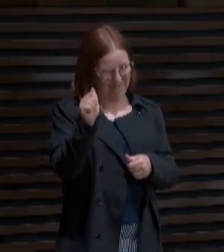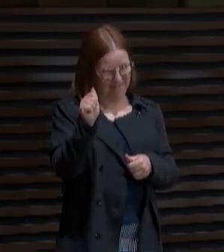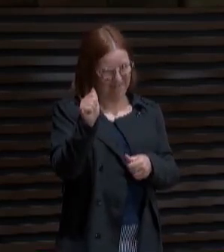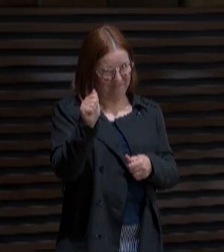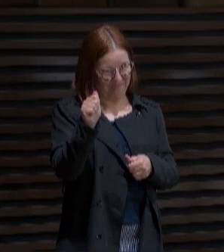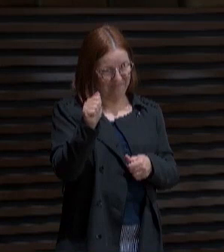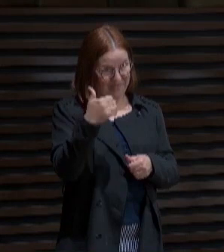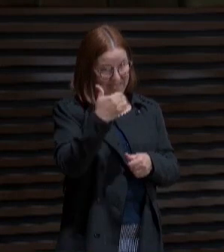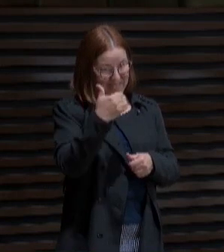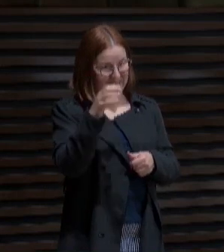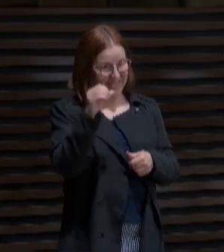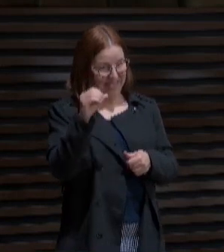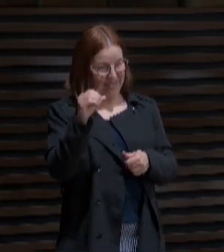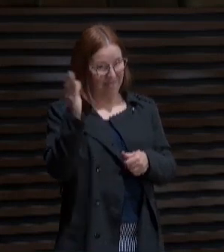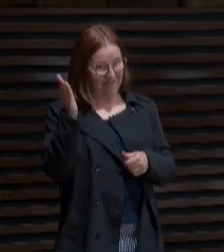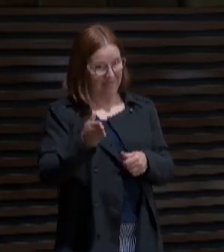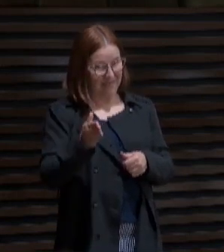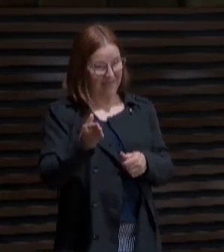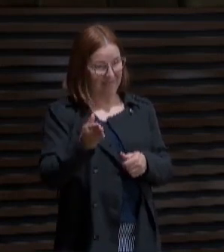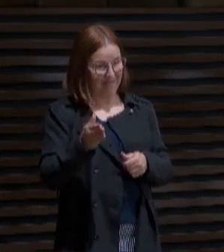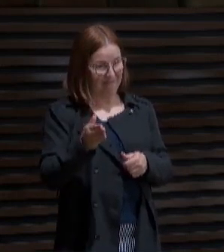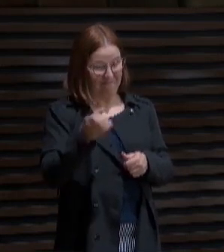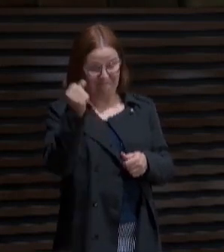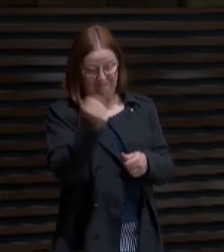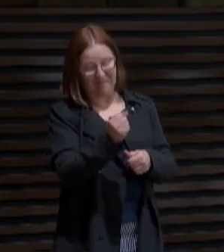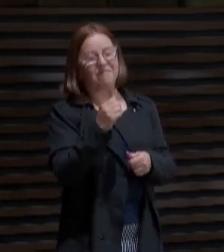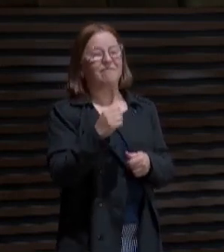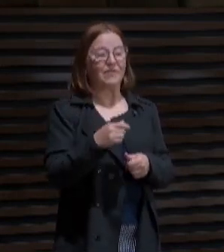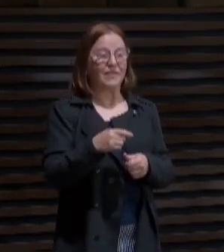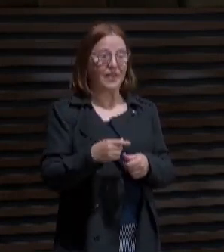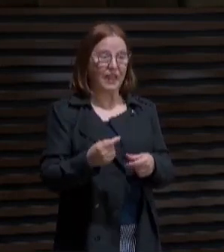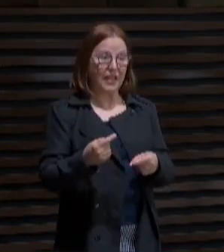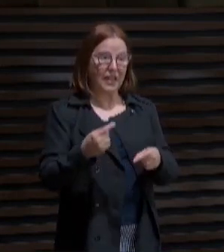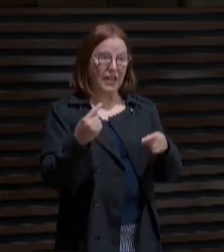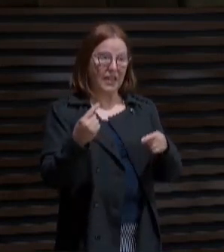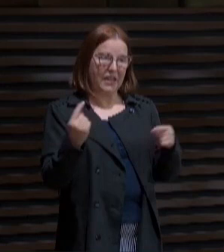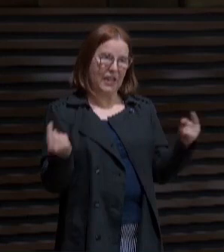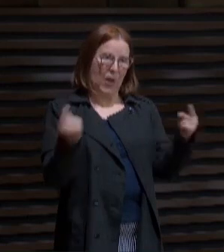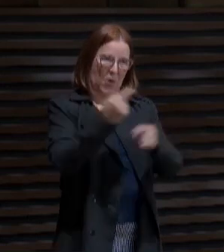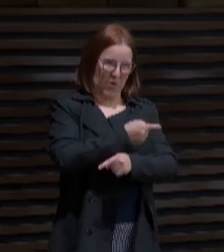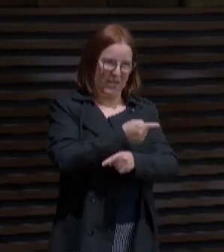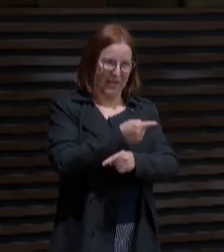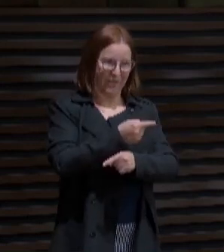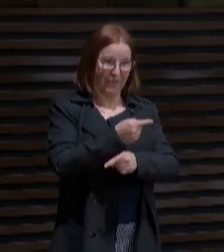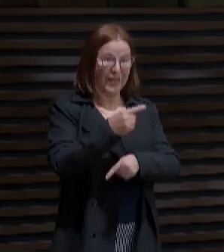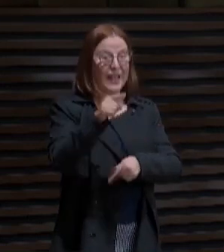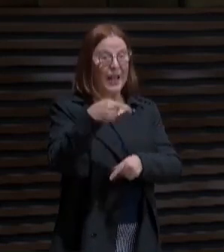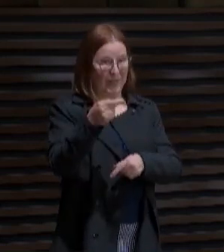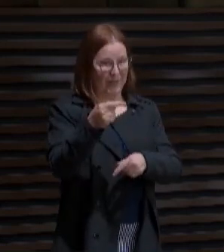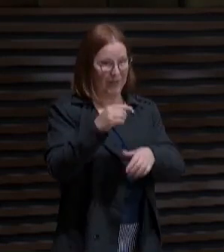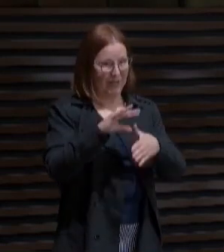100% letal. E ao contrário das outras pragas que eu citei aqui, que traziam apenas